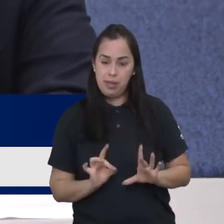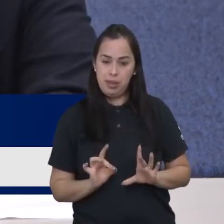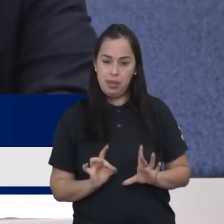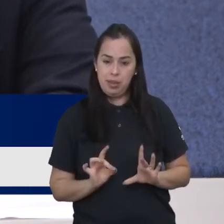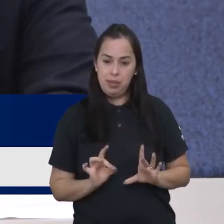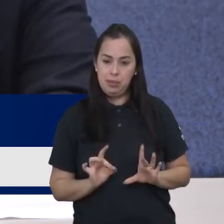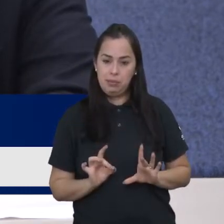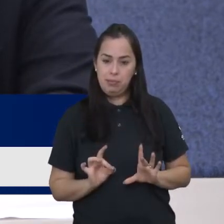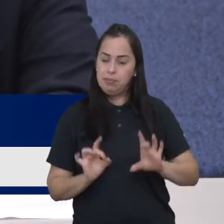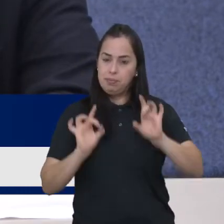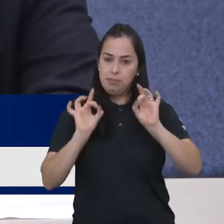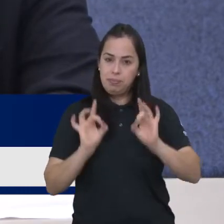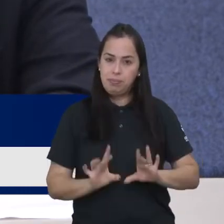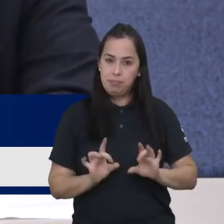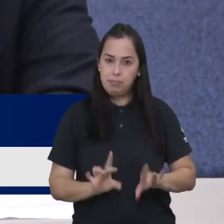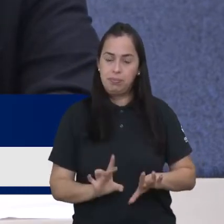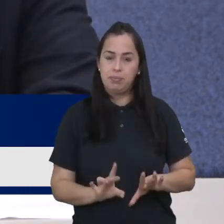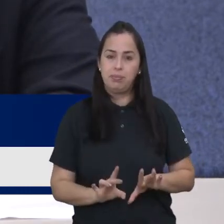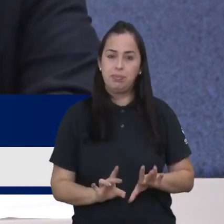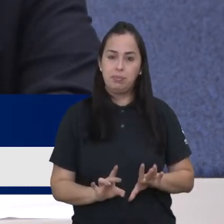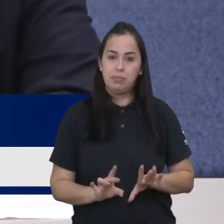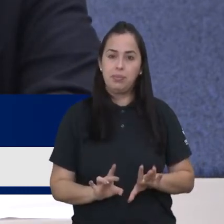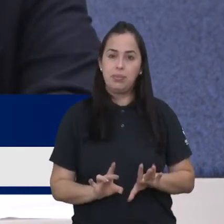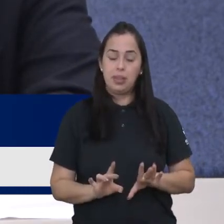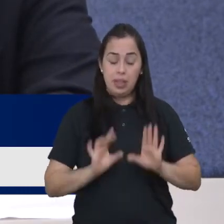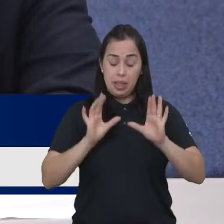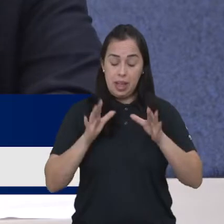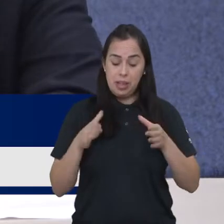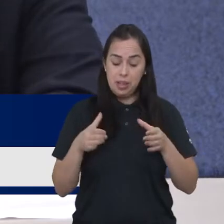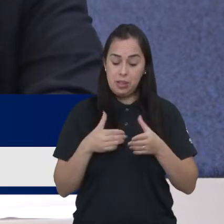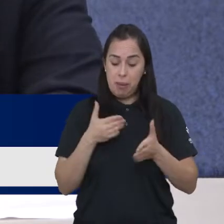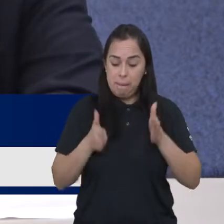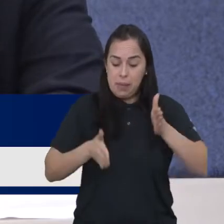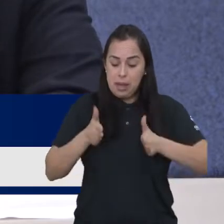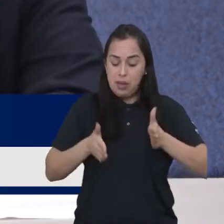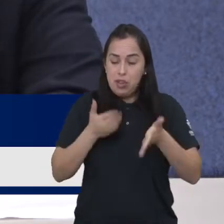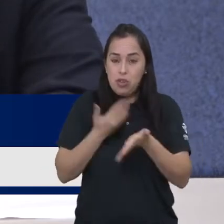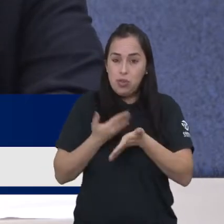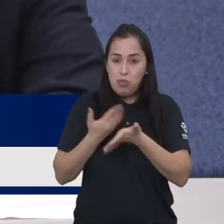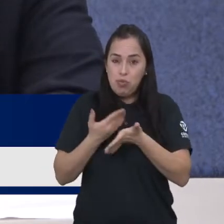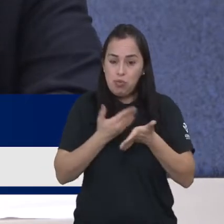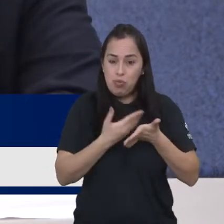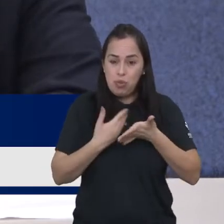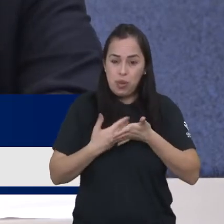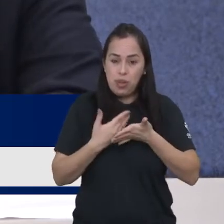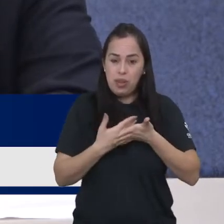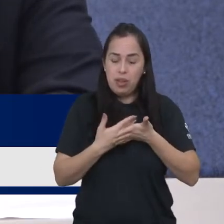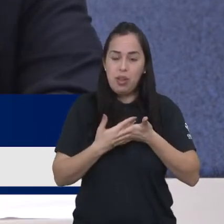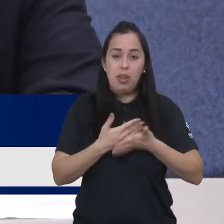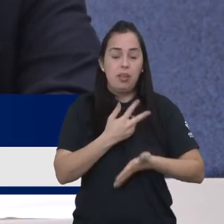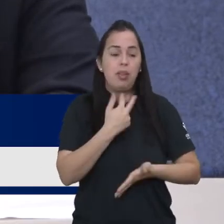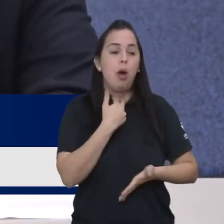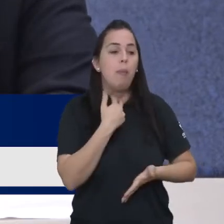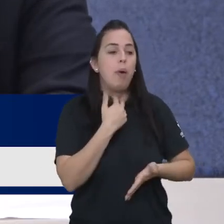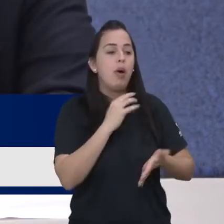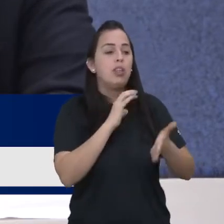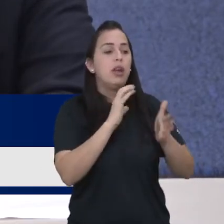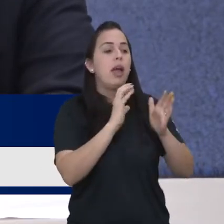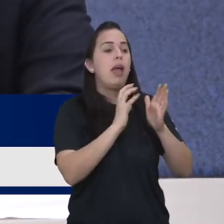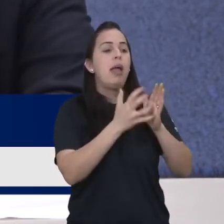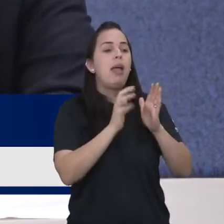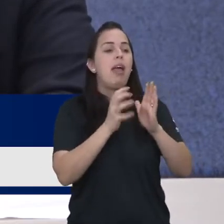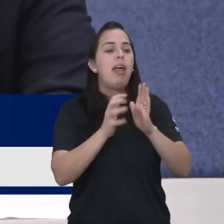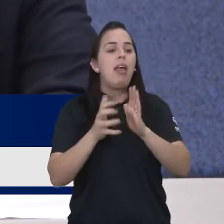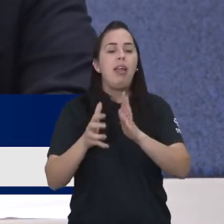enquanto comissão de estudos de regularização fundiária, ter cor partidária ou